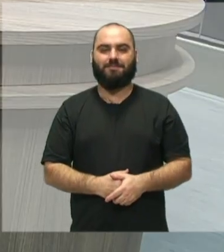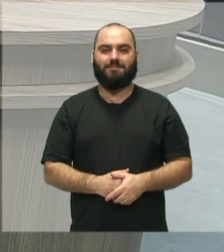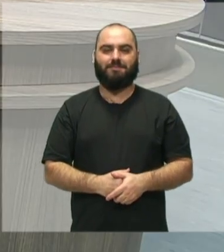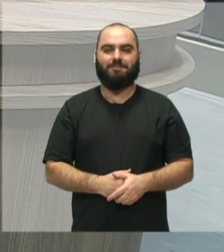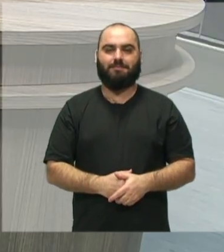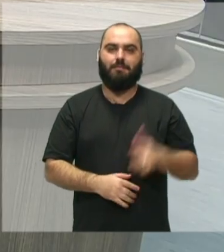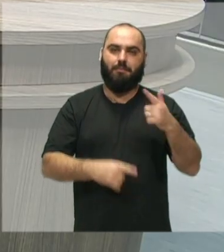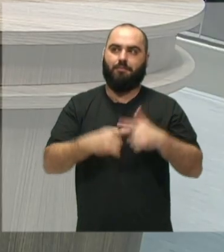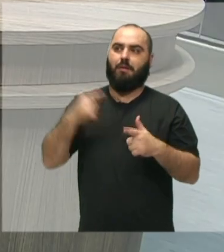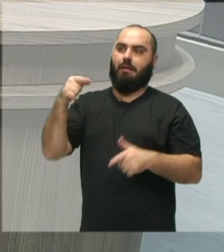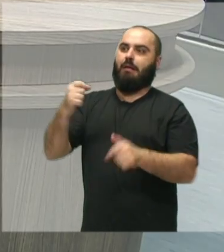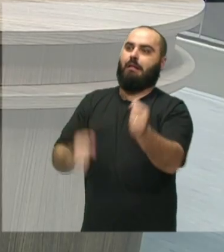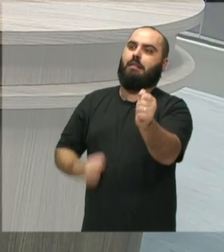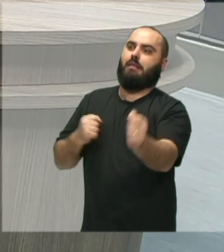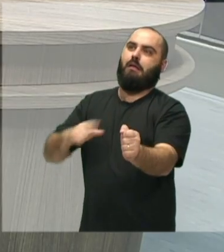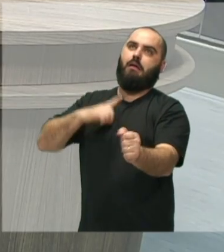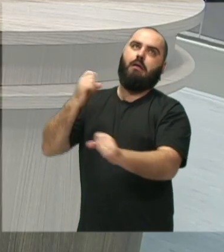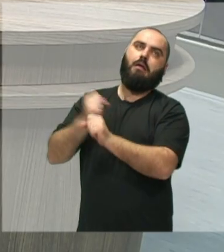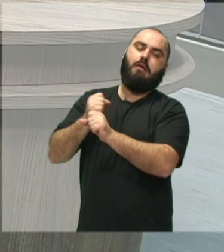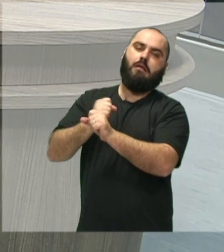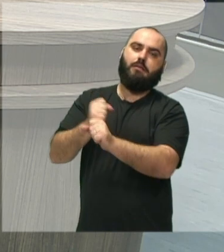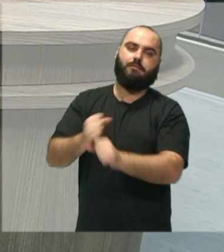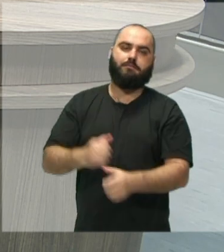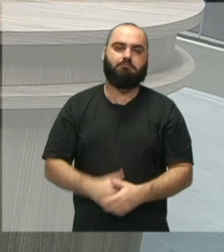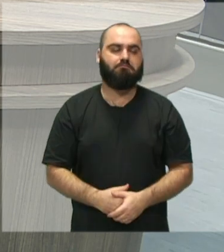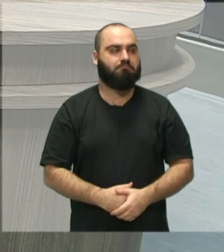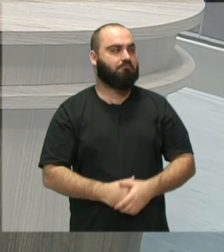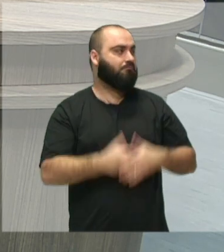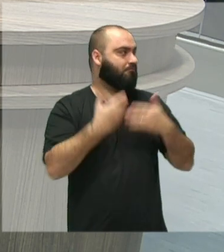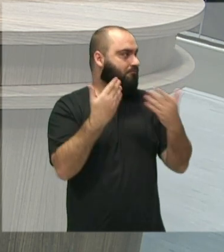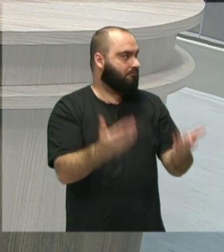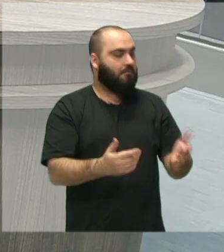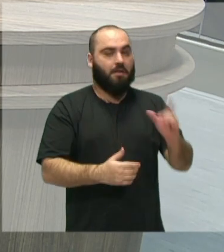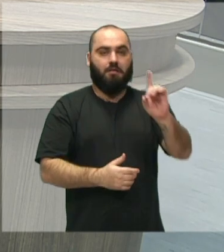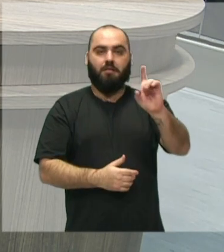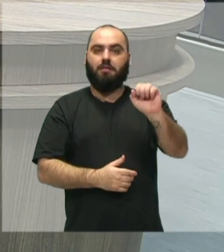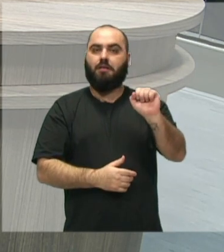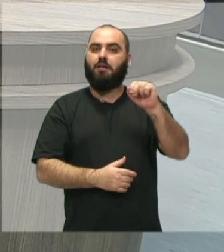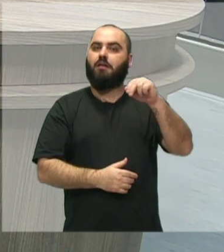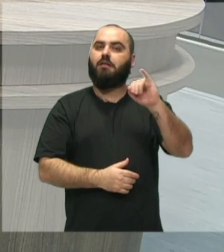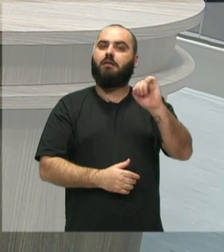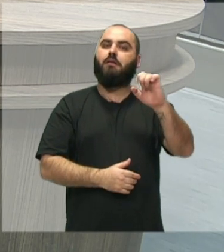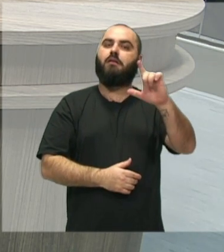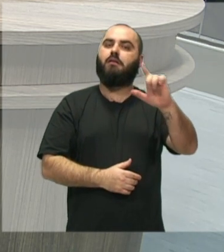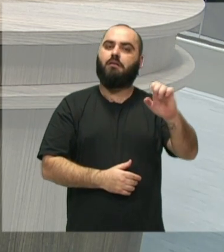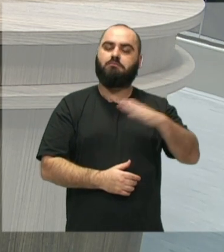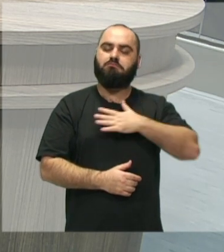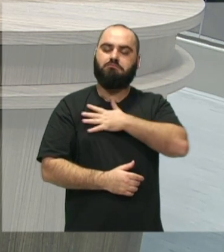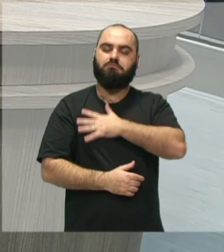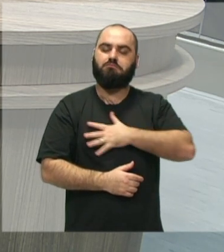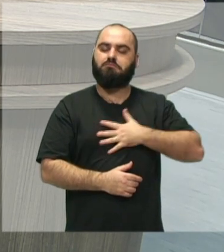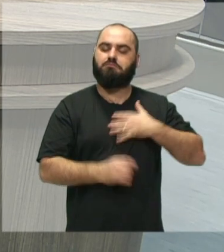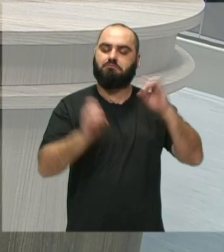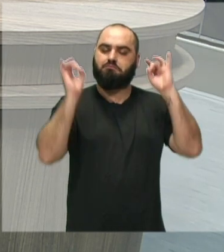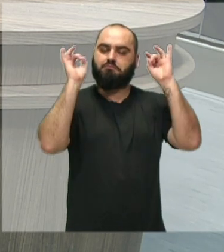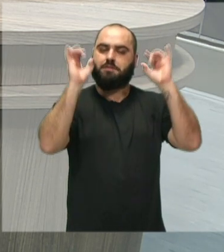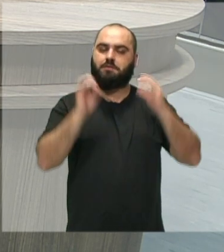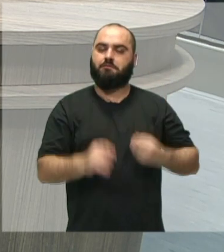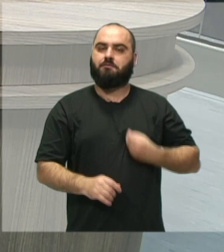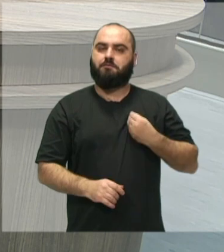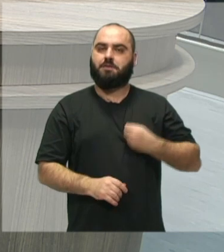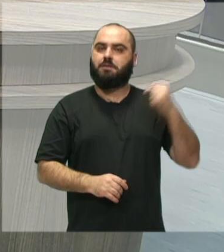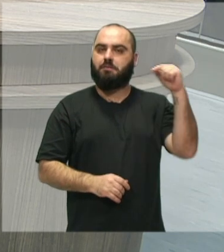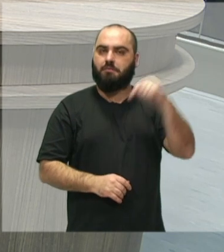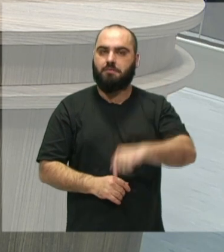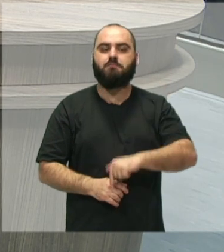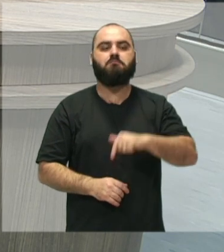estação tem muito mais. Daniele, olha, foi um prazer muito grande te receber aqui, né? Para você trazer todas